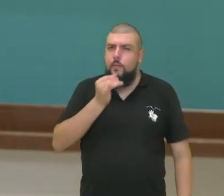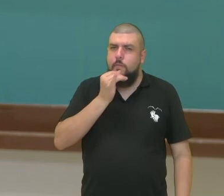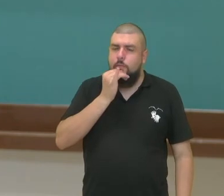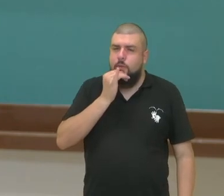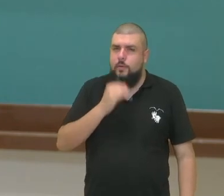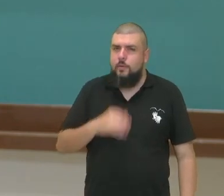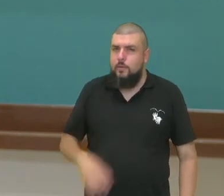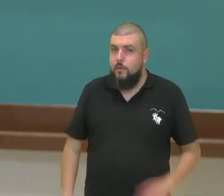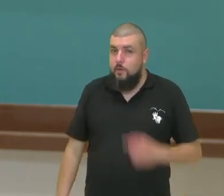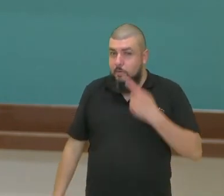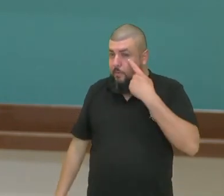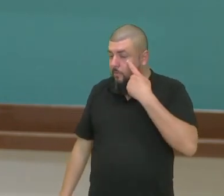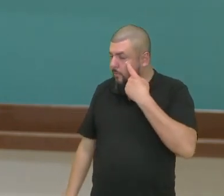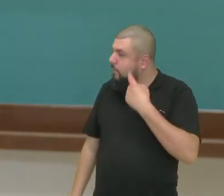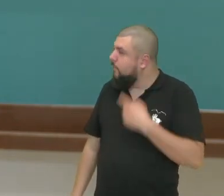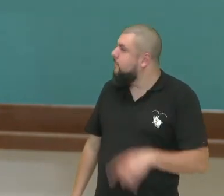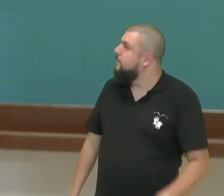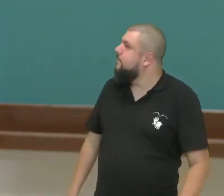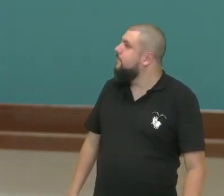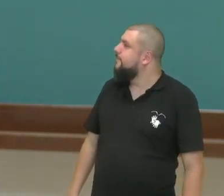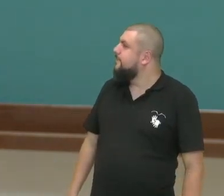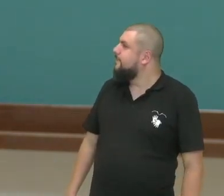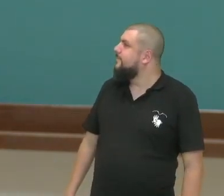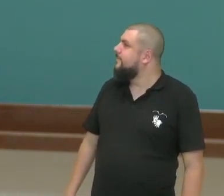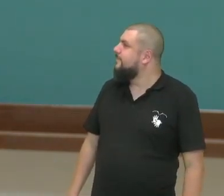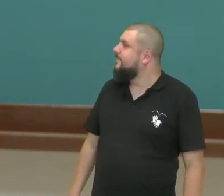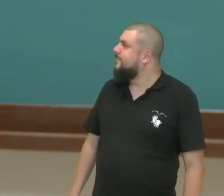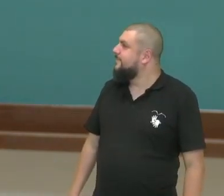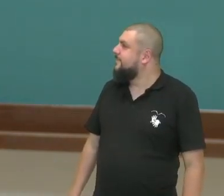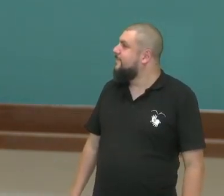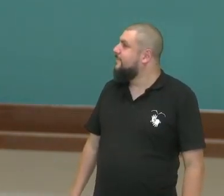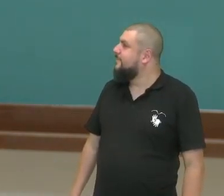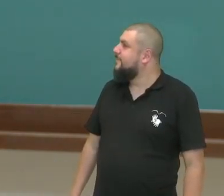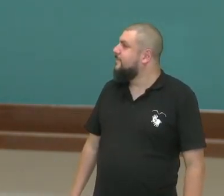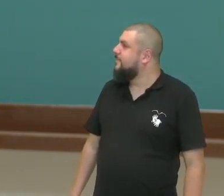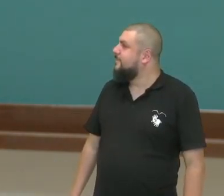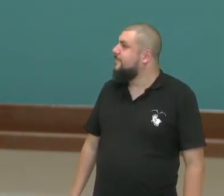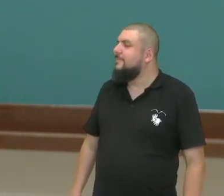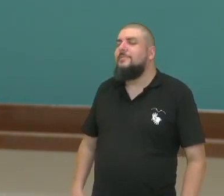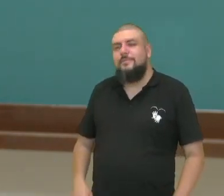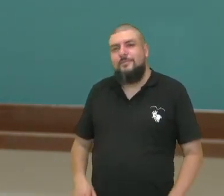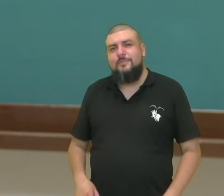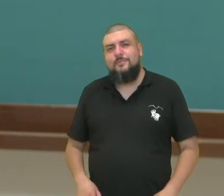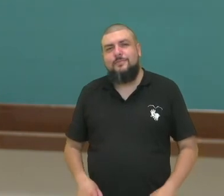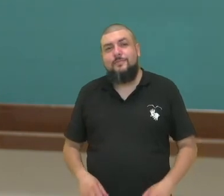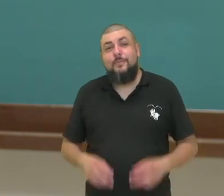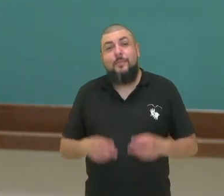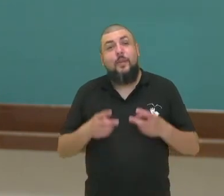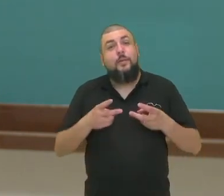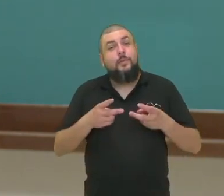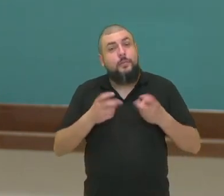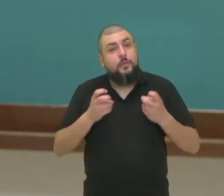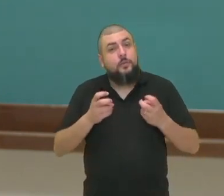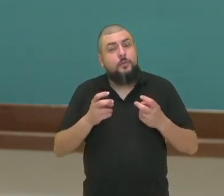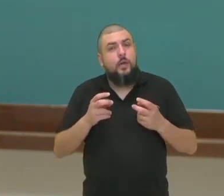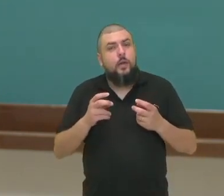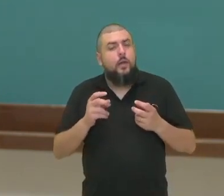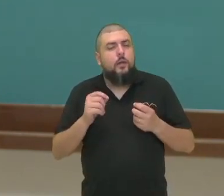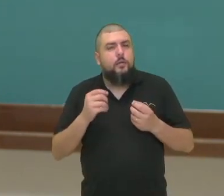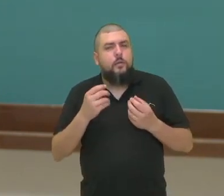um cafezinho lá na minha casa, o que eu percebo? As qualidades exteriores. Então vejo isso aqui é líquido, vem um